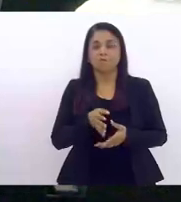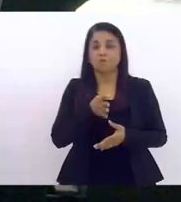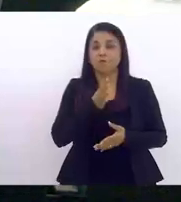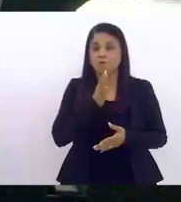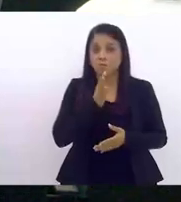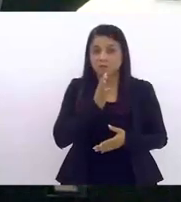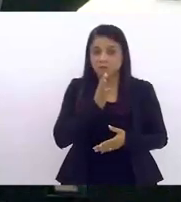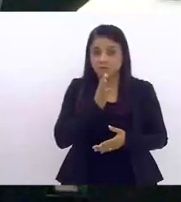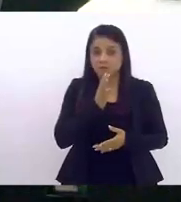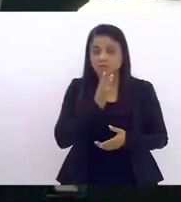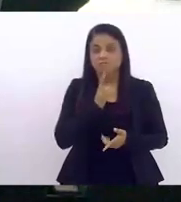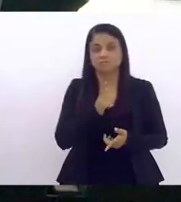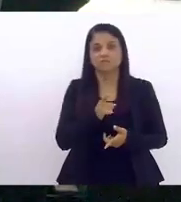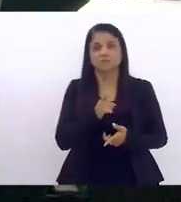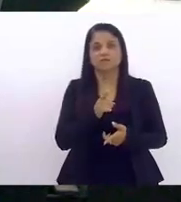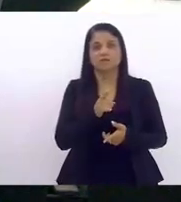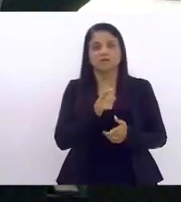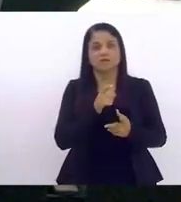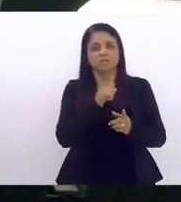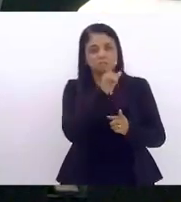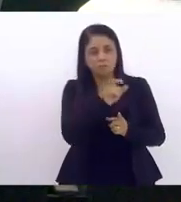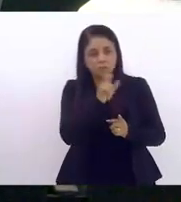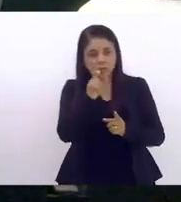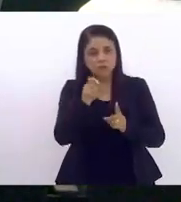reconhecer aquelas que se destacaram,